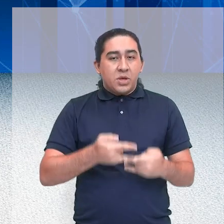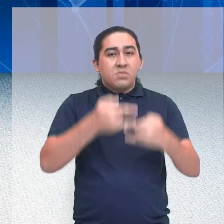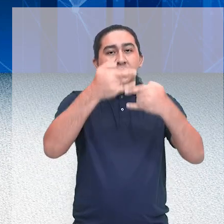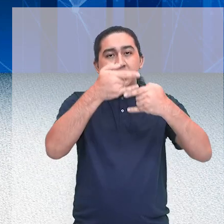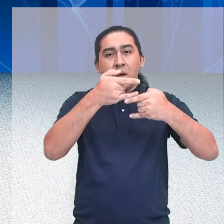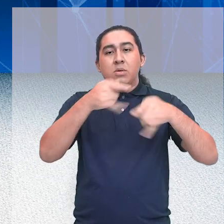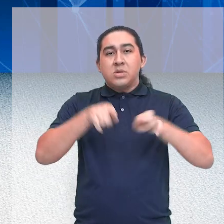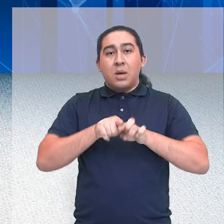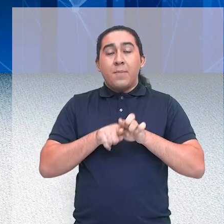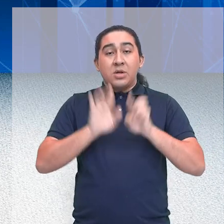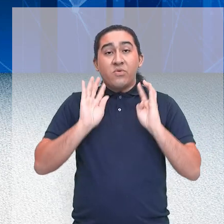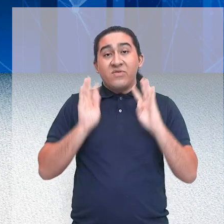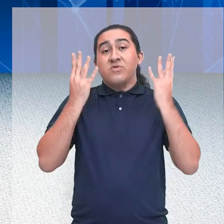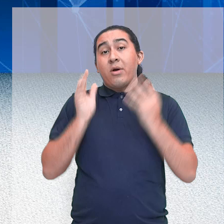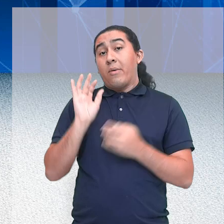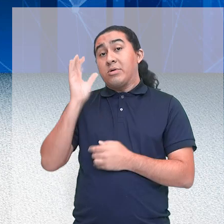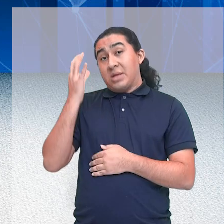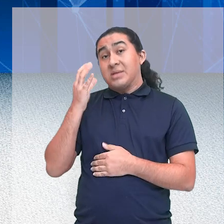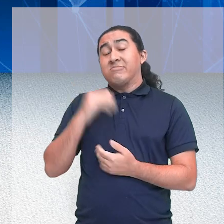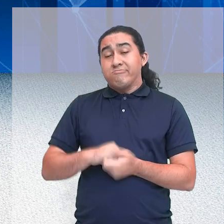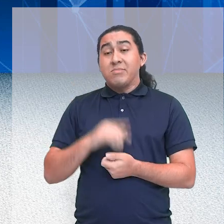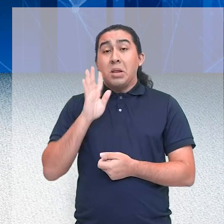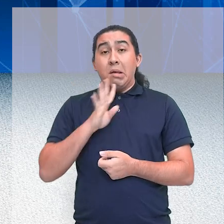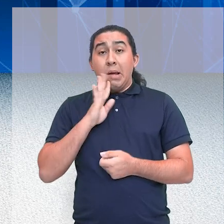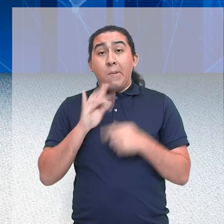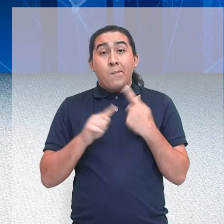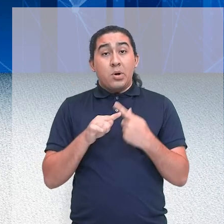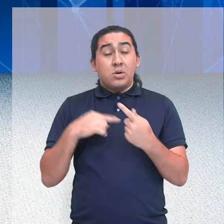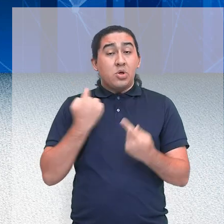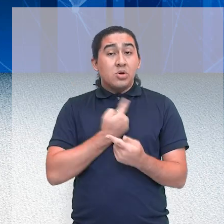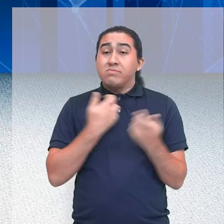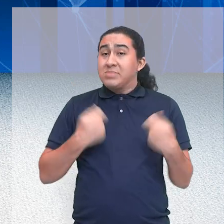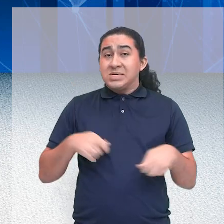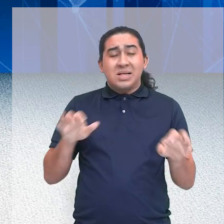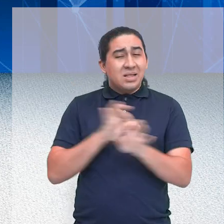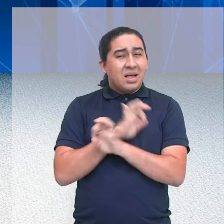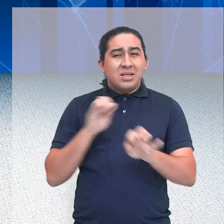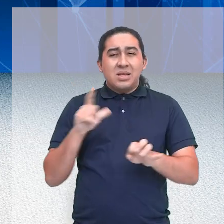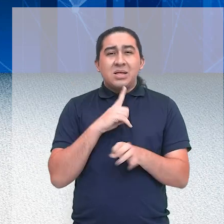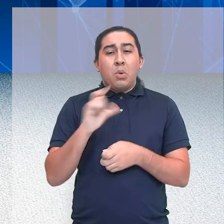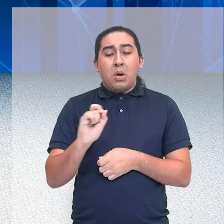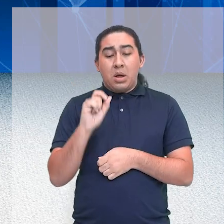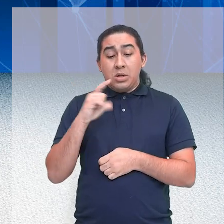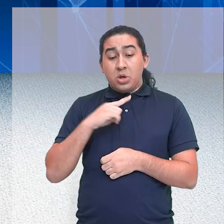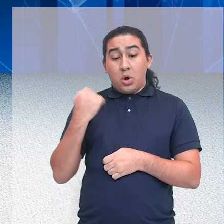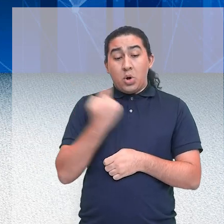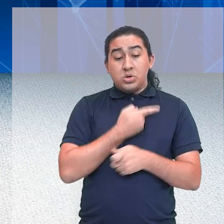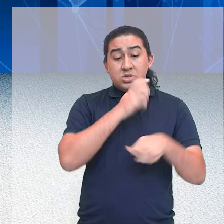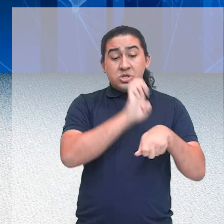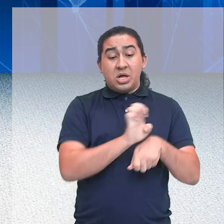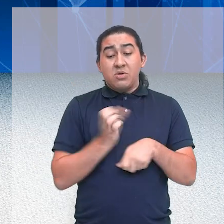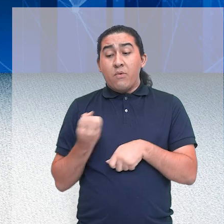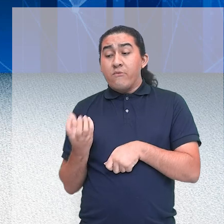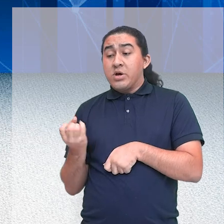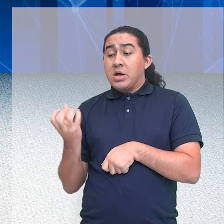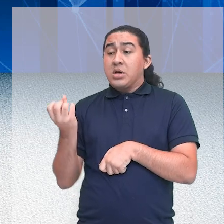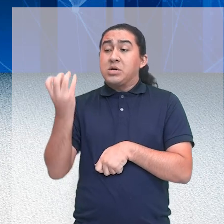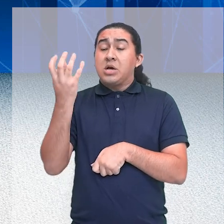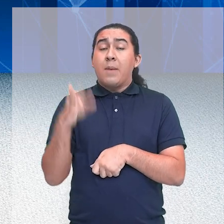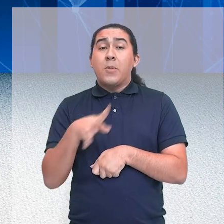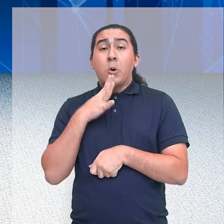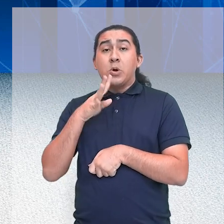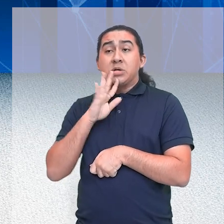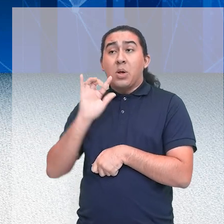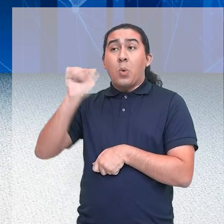feitas durante o festival. Isso é muito legal, porque a gente não precisa de fato sair do nosso lugar, de onde a gente está, para que a gente conheça,